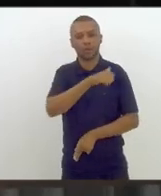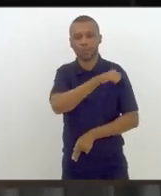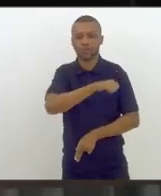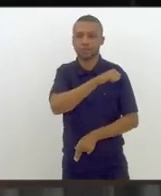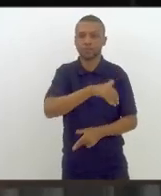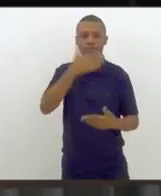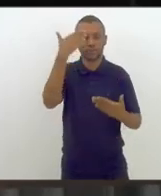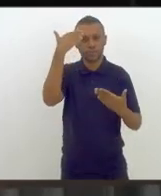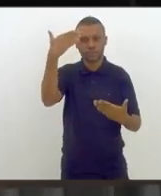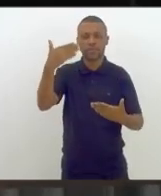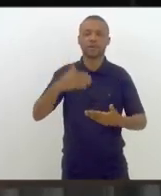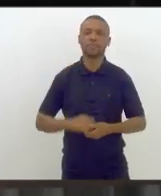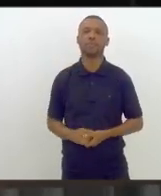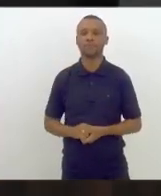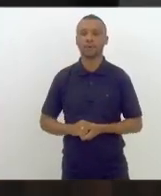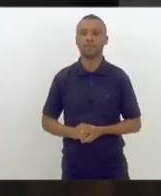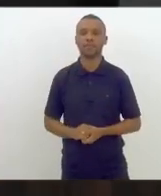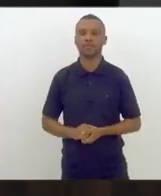obrigada.